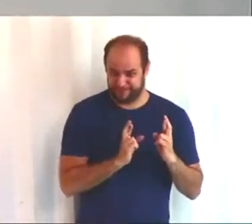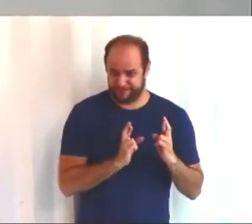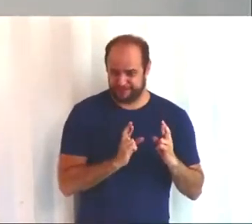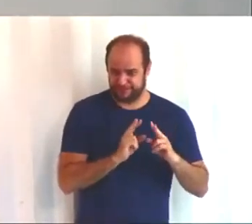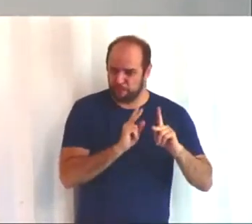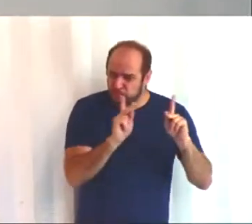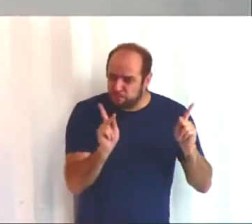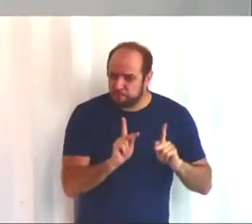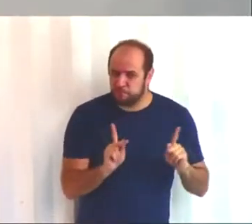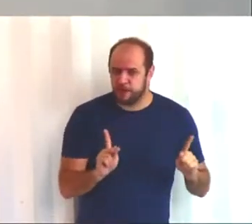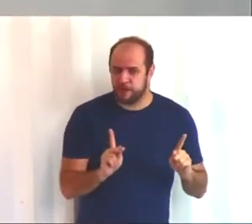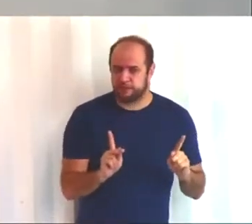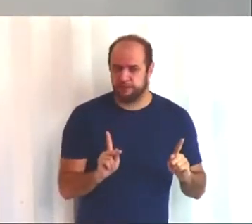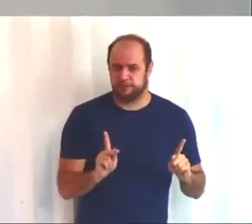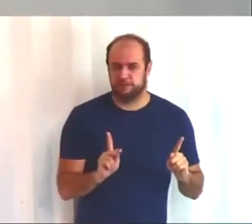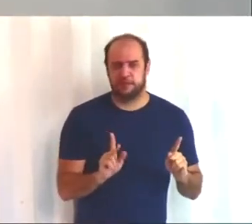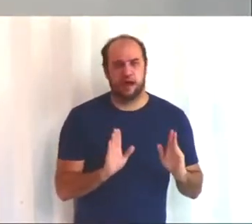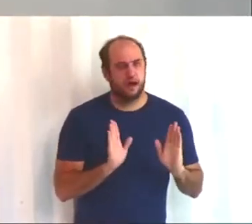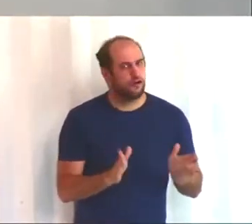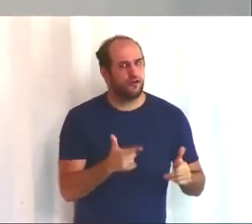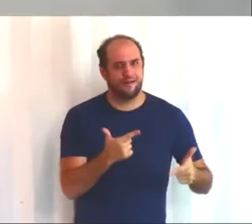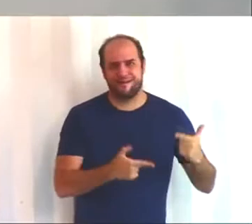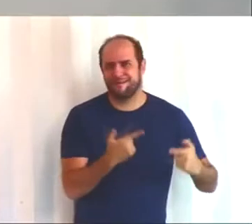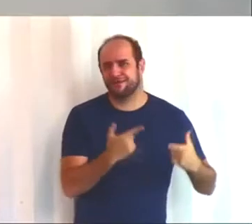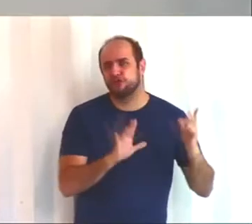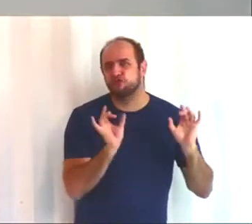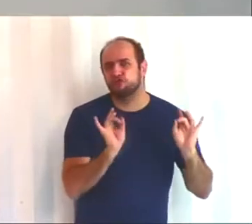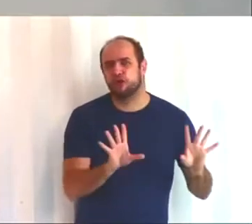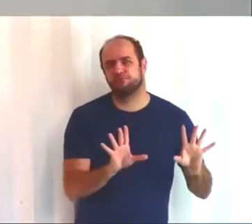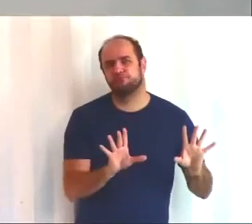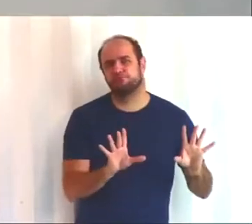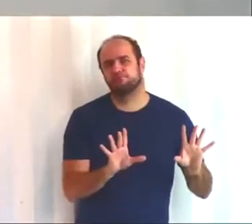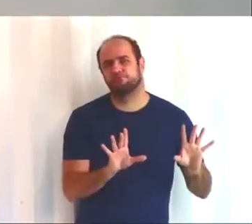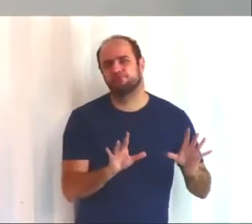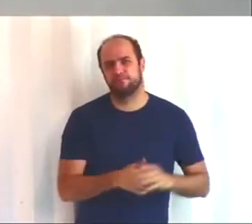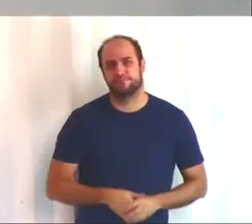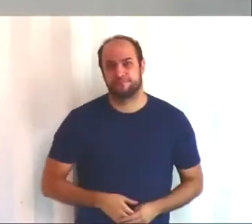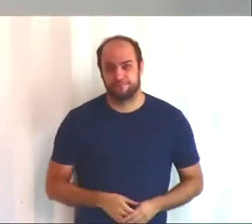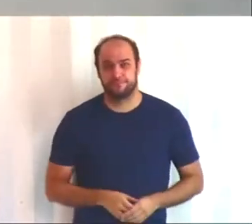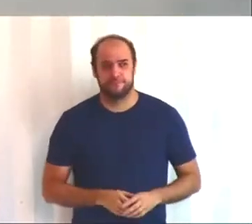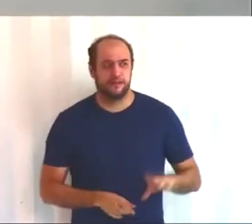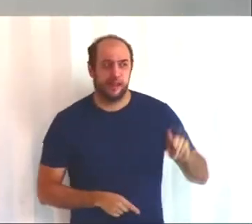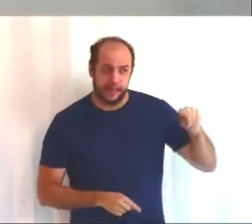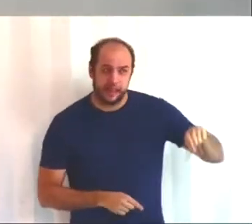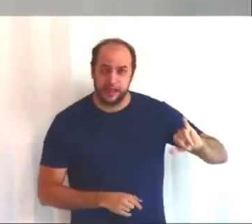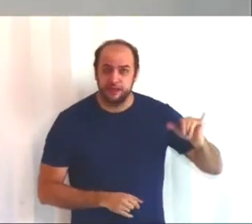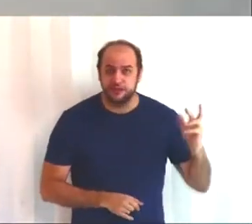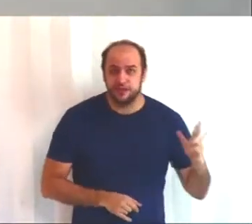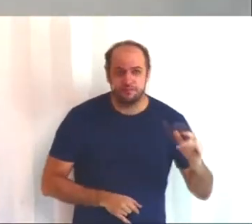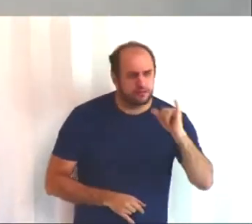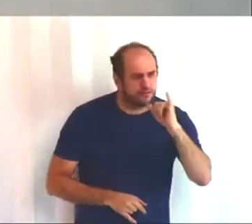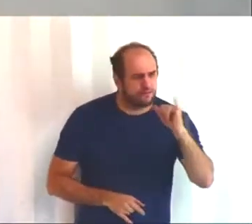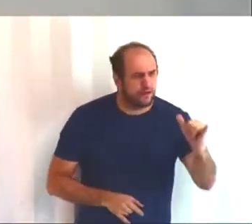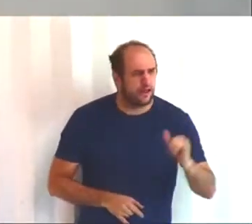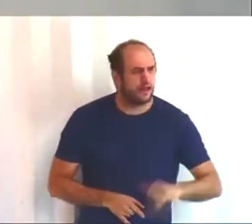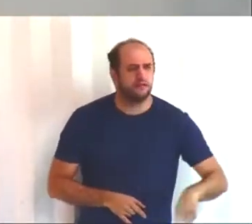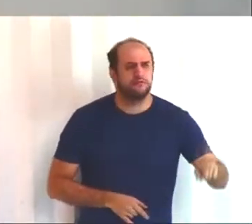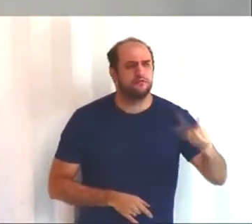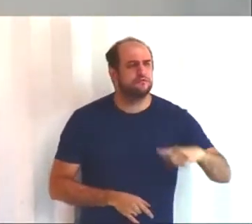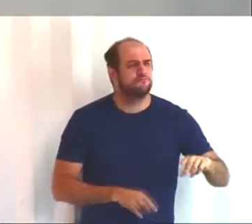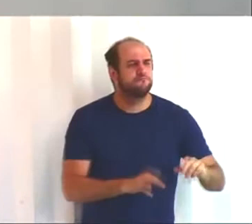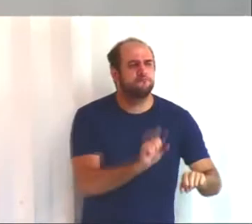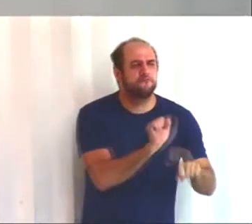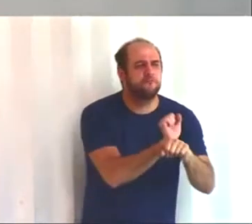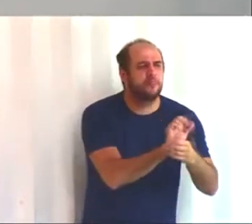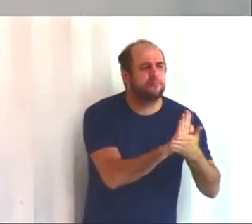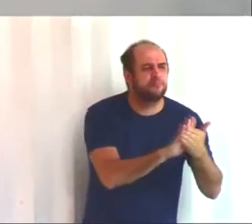nós temos esperança de paz, vem guerra. No momento em que Jeremias dissesse, filhos, não há esperança de